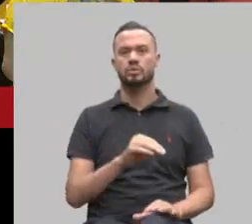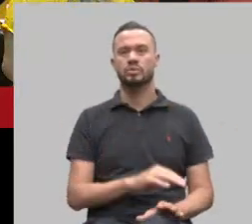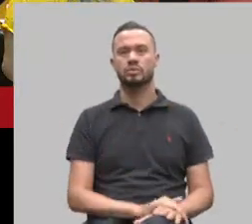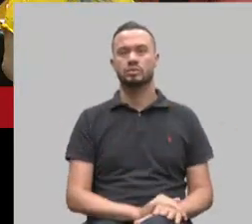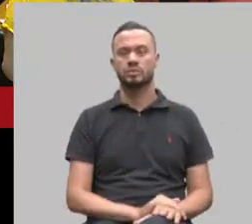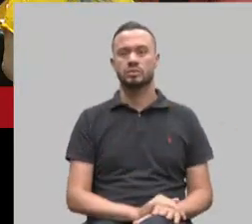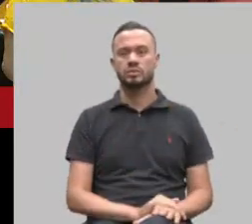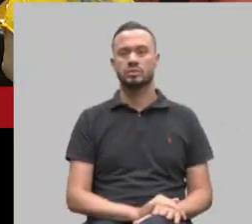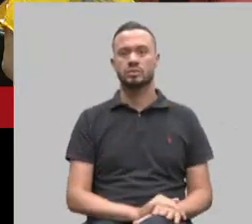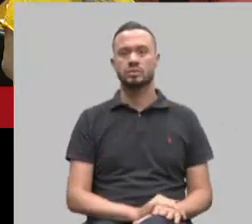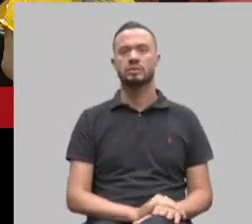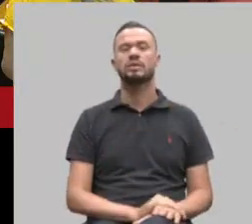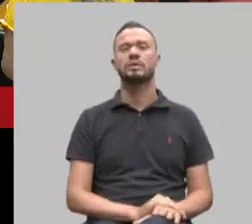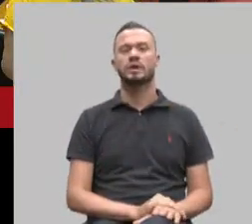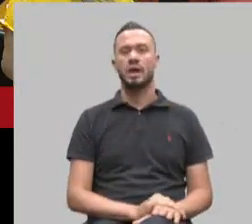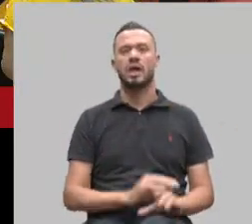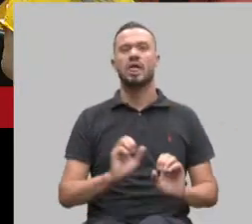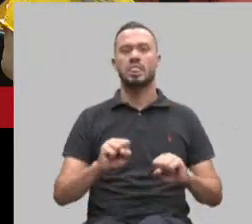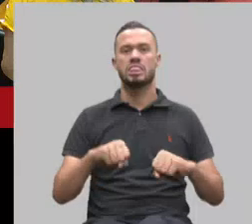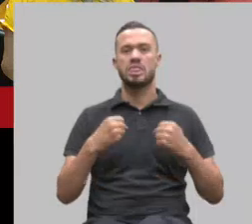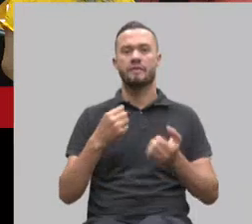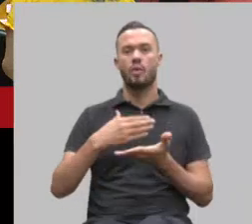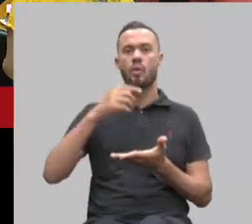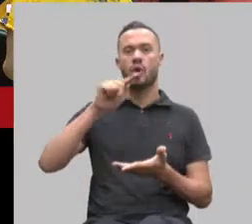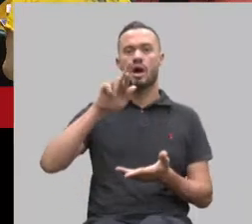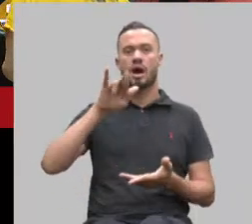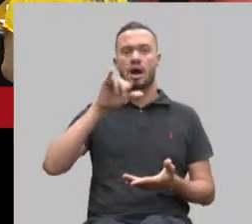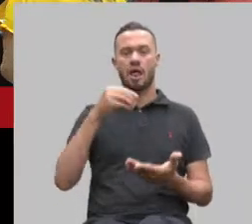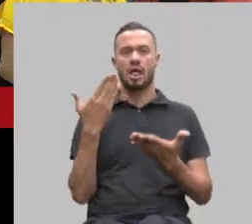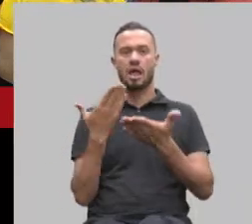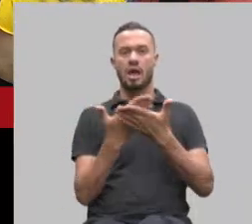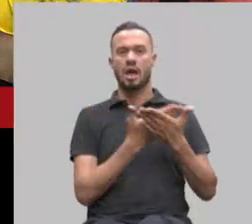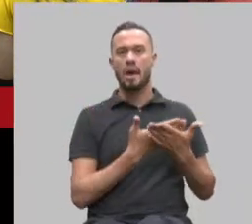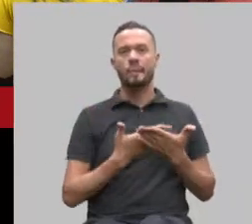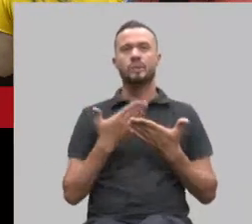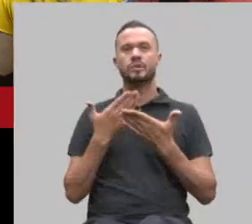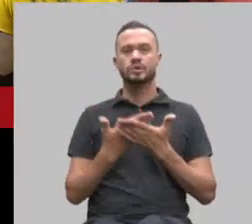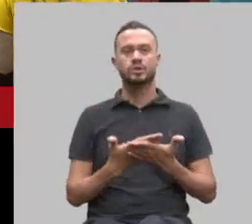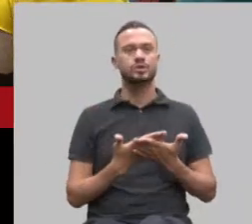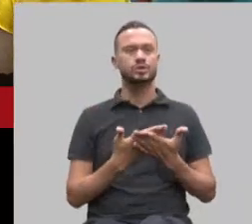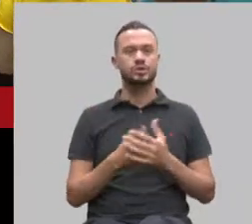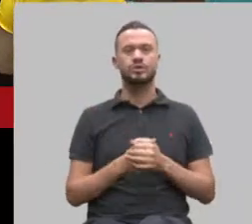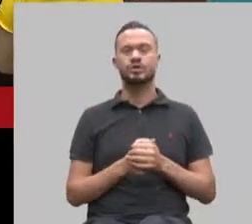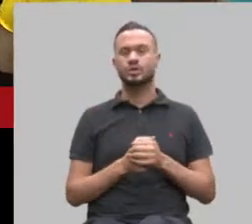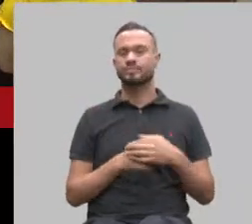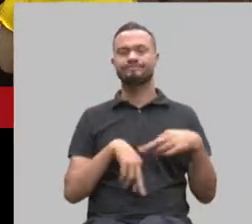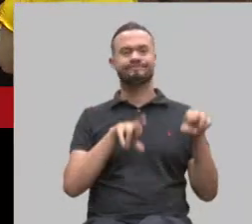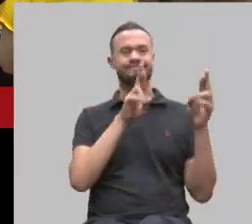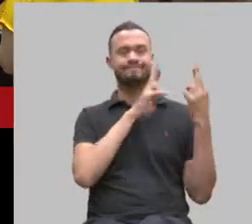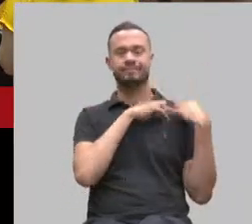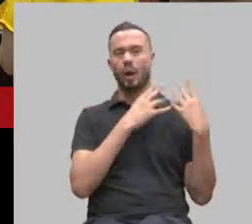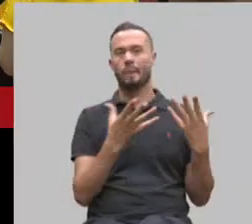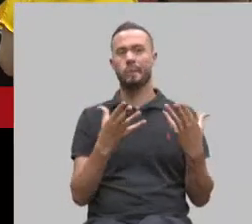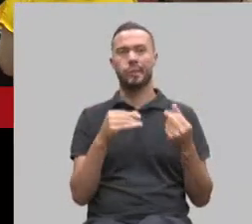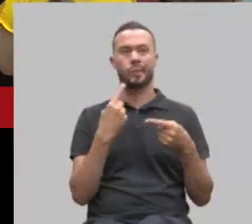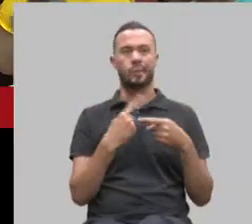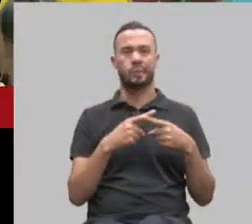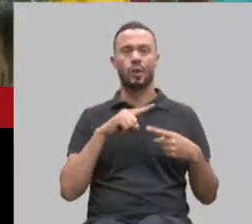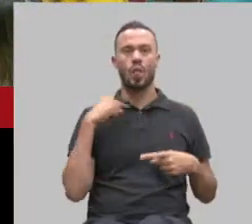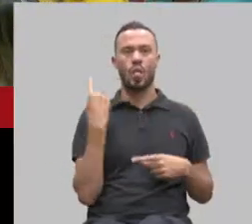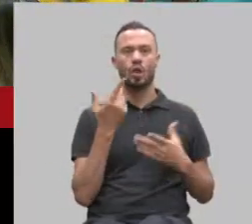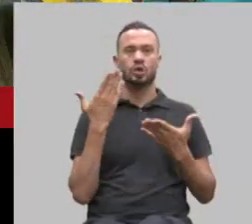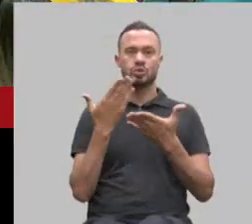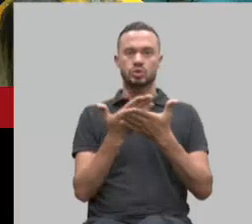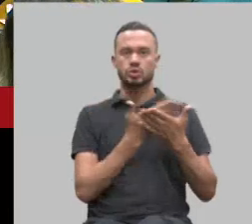grêmio estudantil é uma baita de uma responsabilidade porque a gente enquanto estudante a gente tá aqui